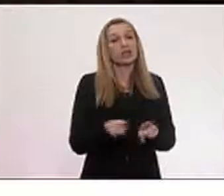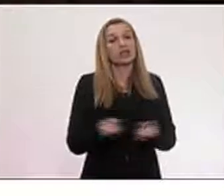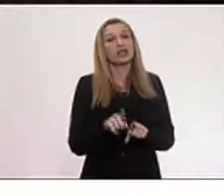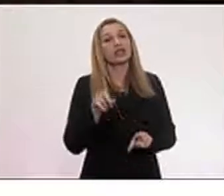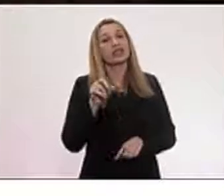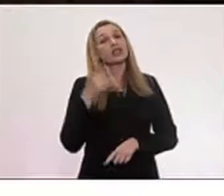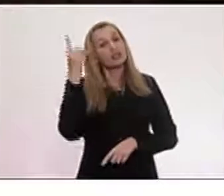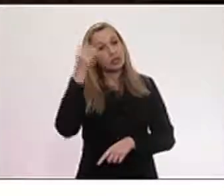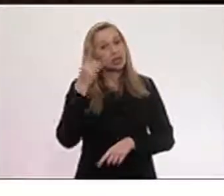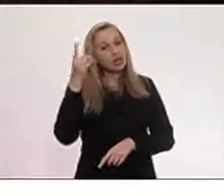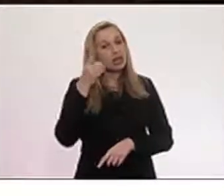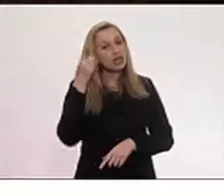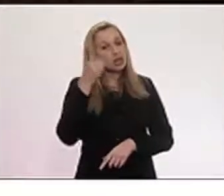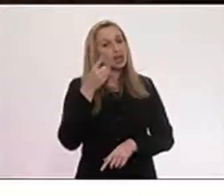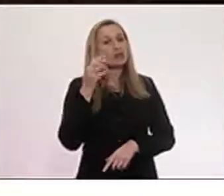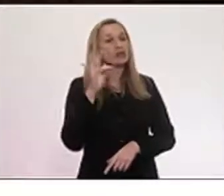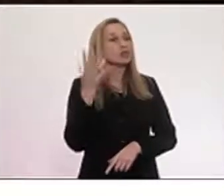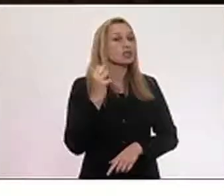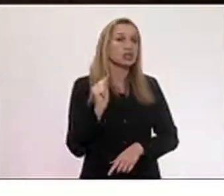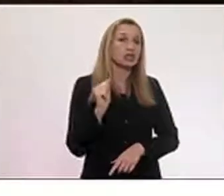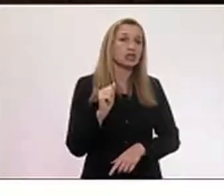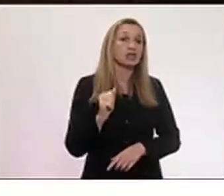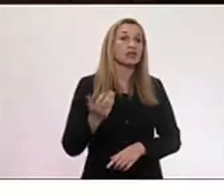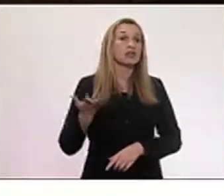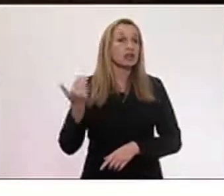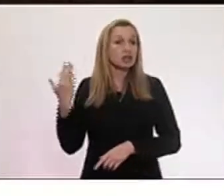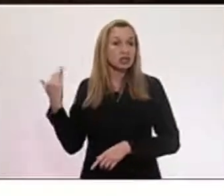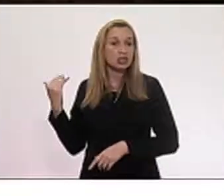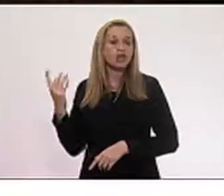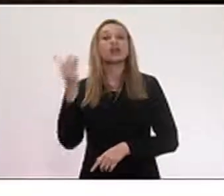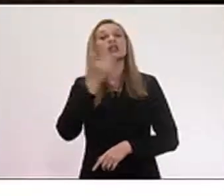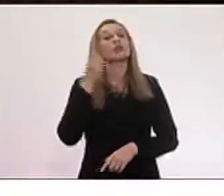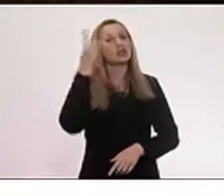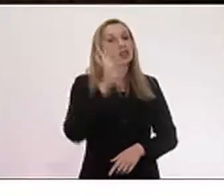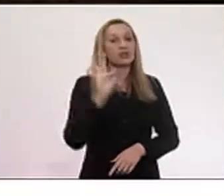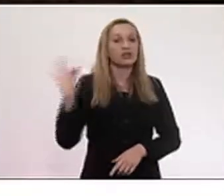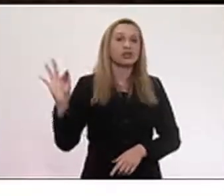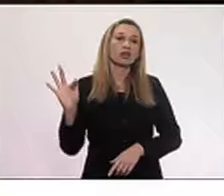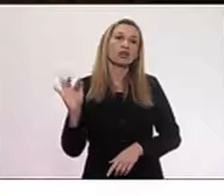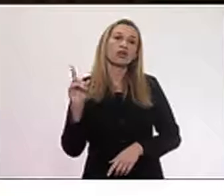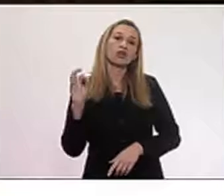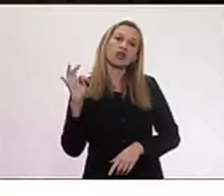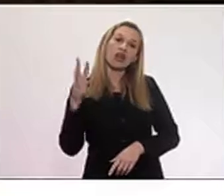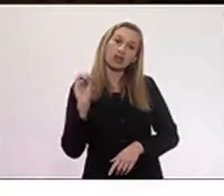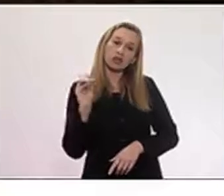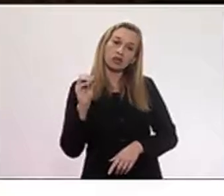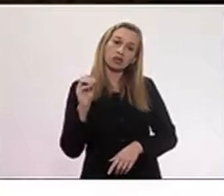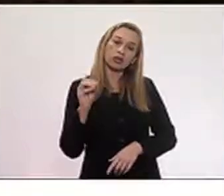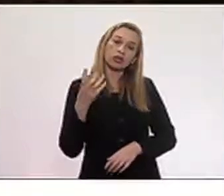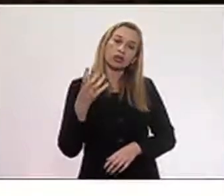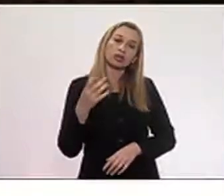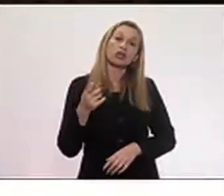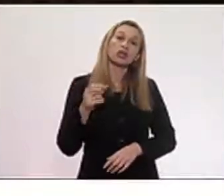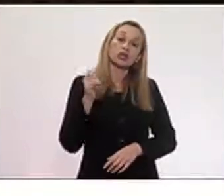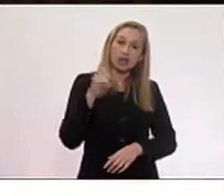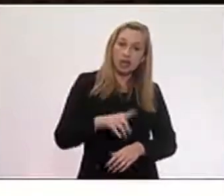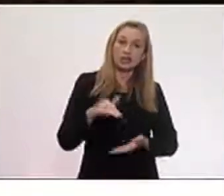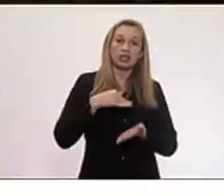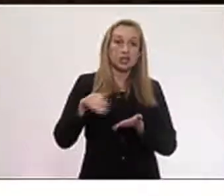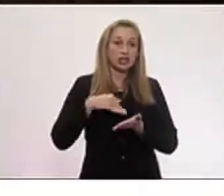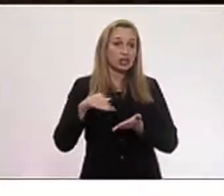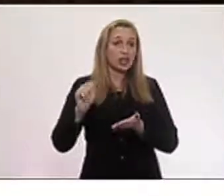Lucinha. Presidiram o partido na época o deputado federal Otávio Leite e era